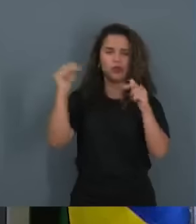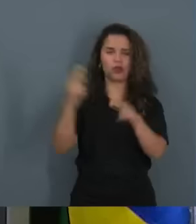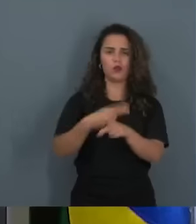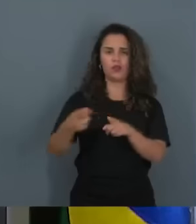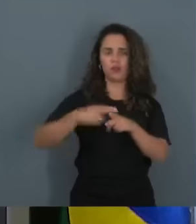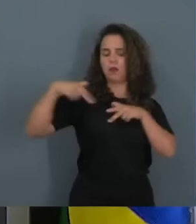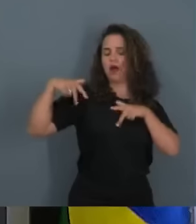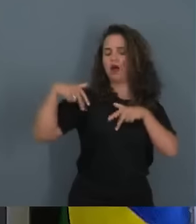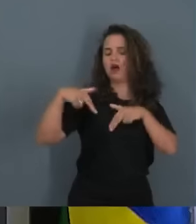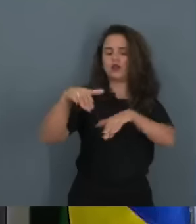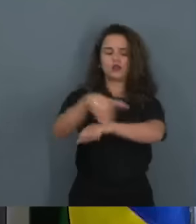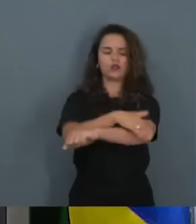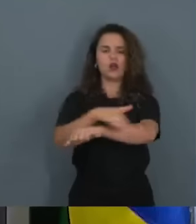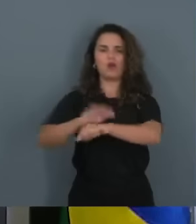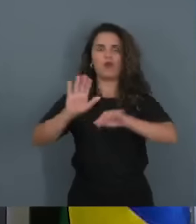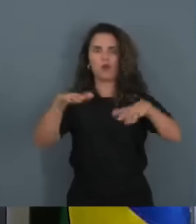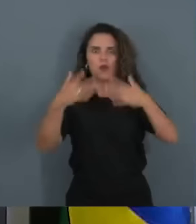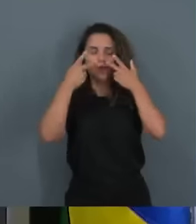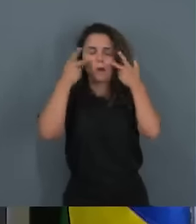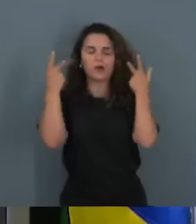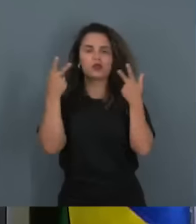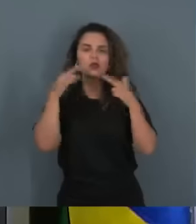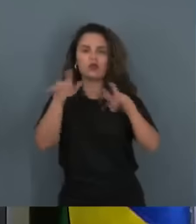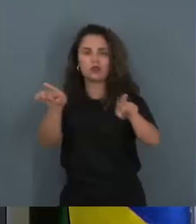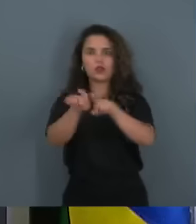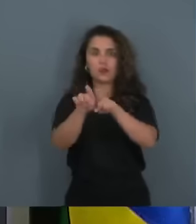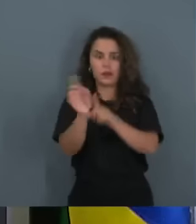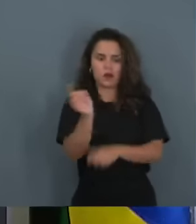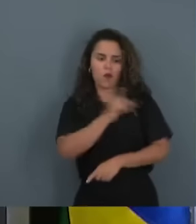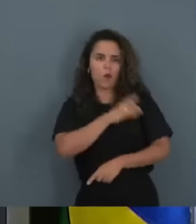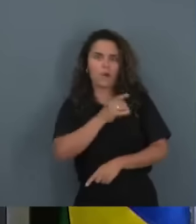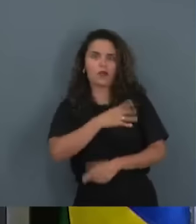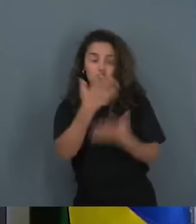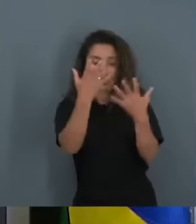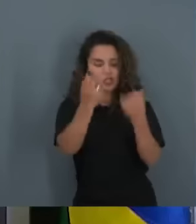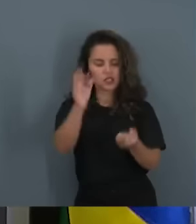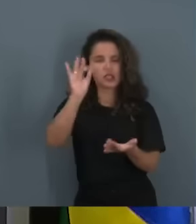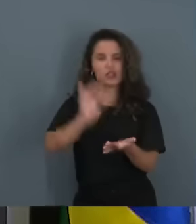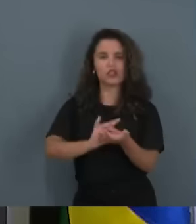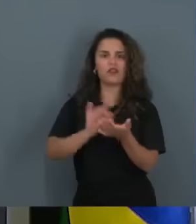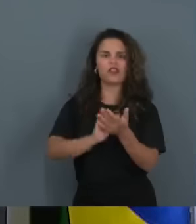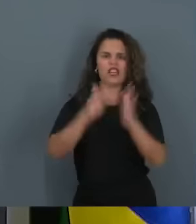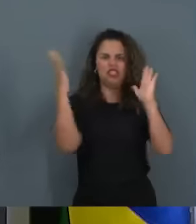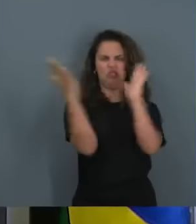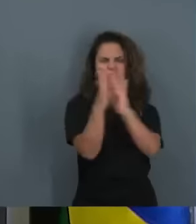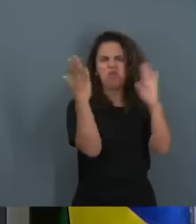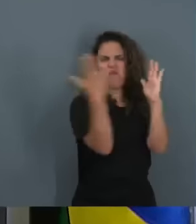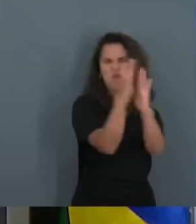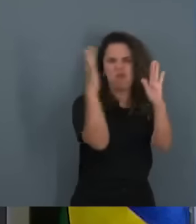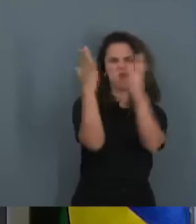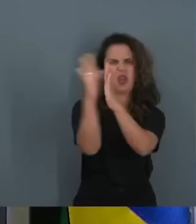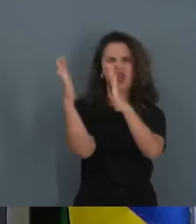pelas ruas, enquanto a multidão, também com medo de admitir a verdade, aplaudia,